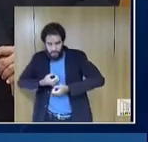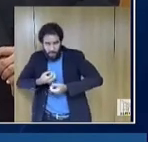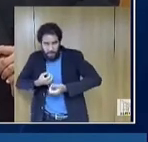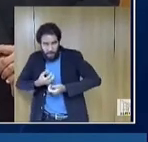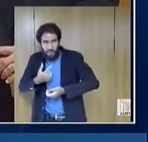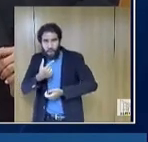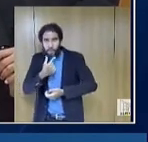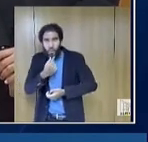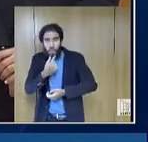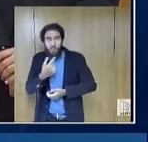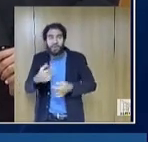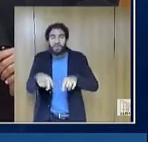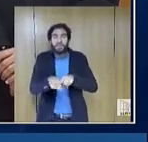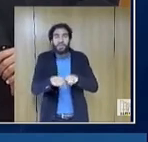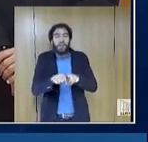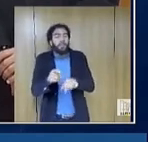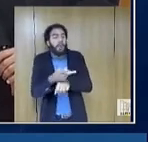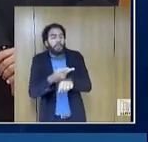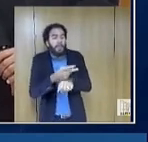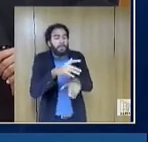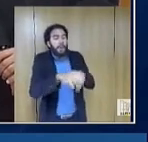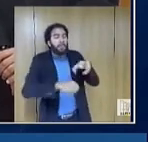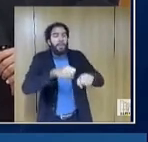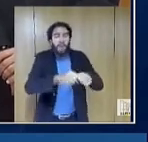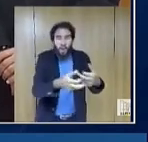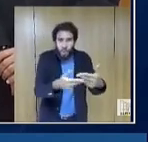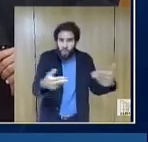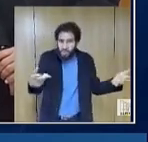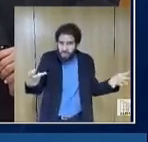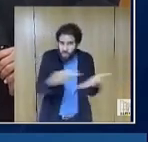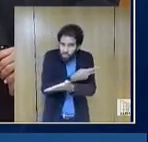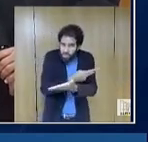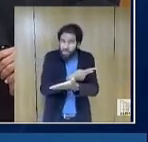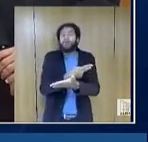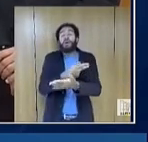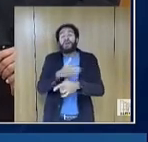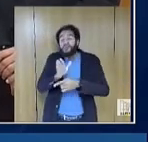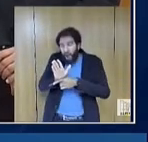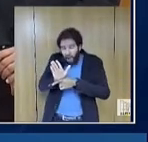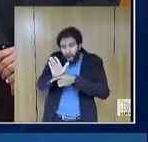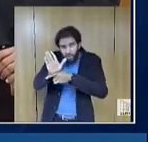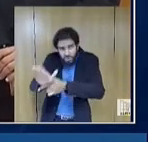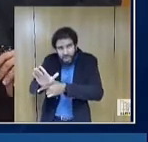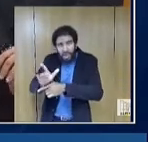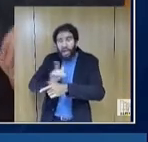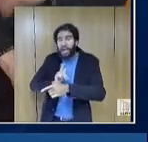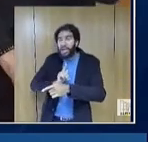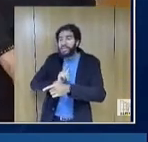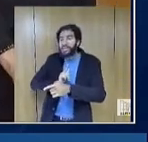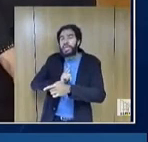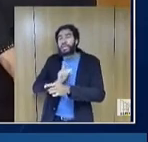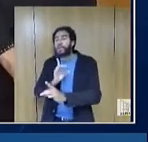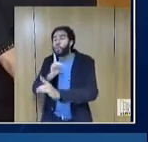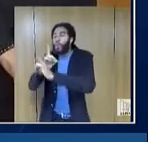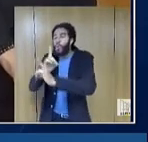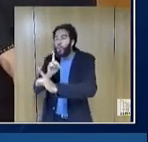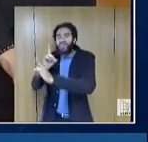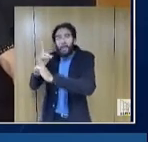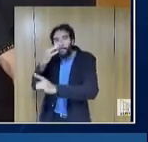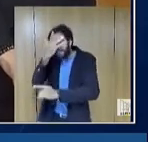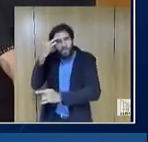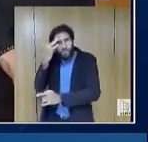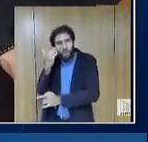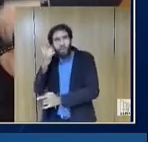levar aos mandantes. Fato é que o ministro se mostrou muito positivo com a possibilidade de